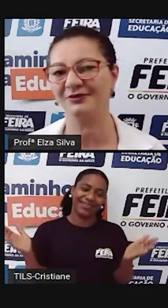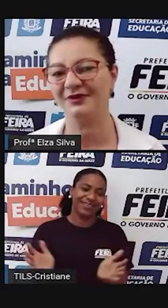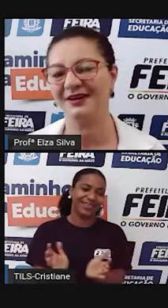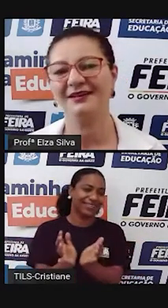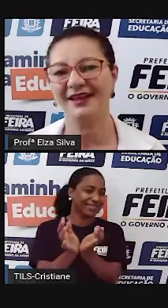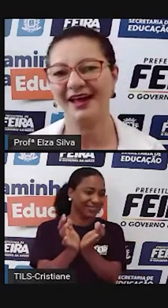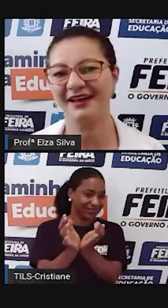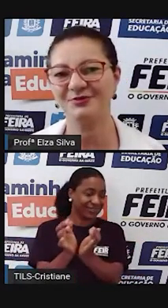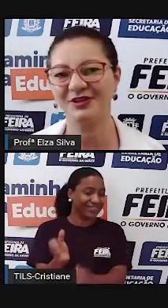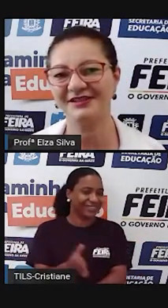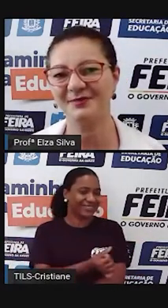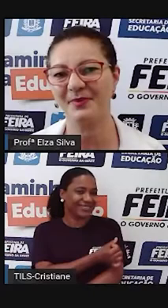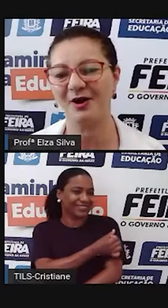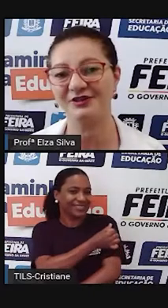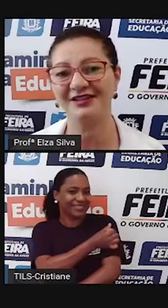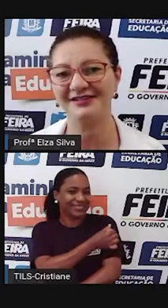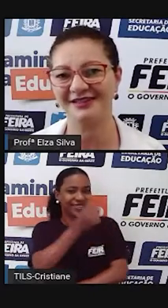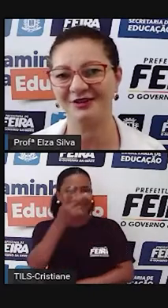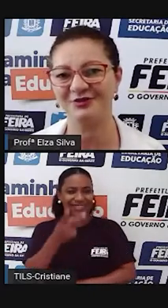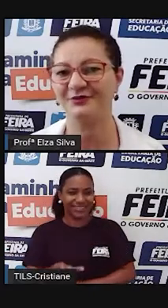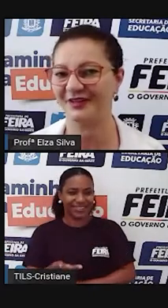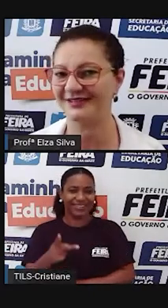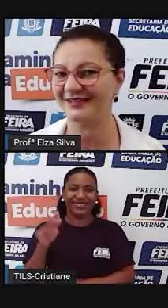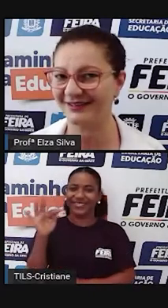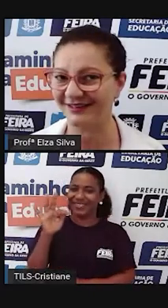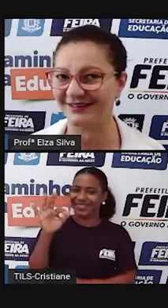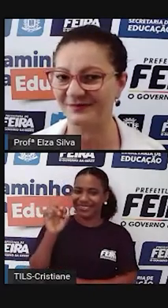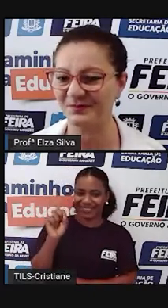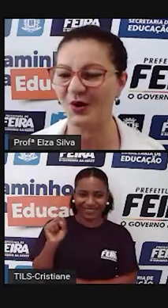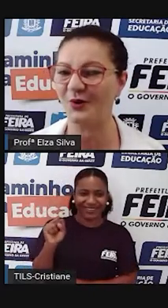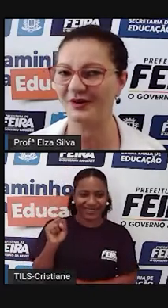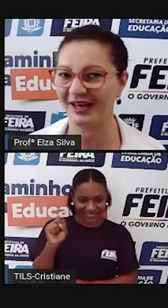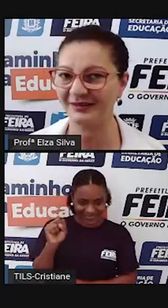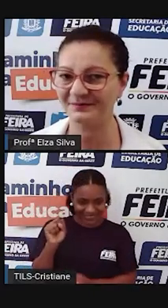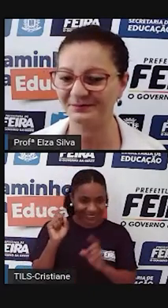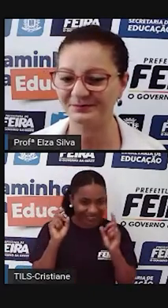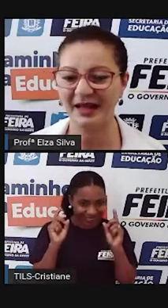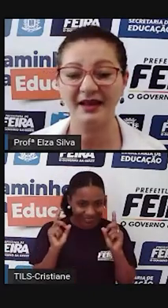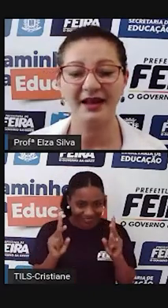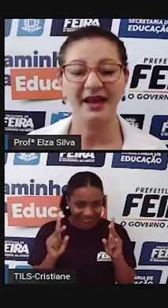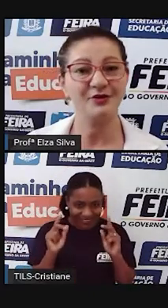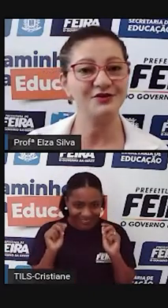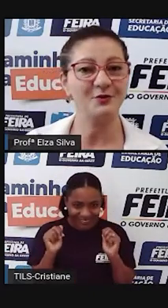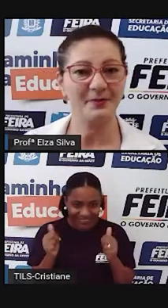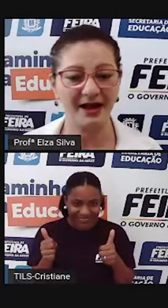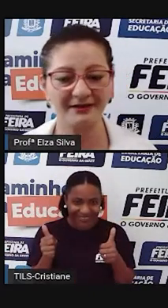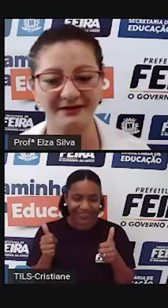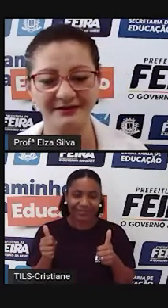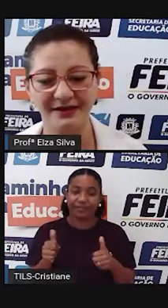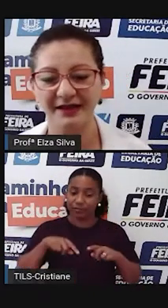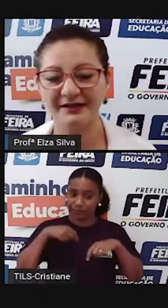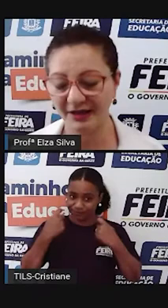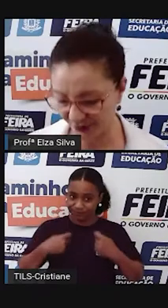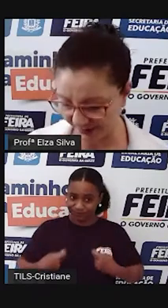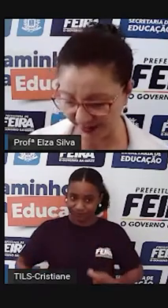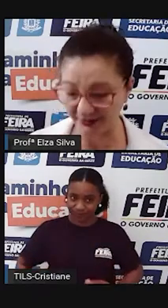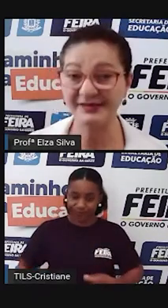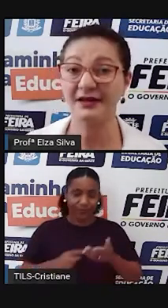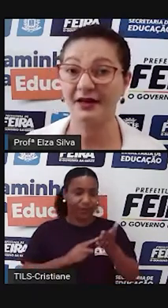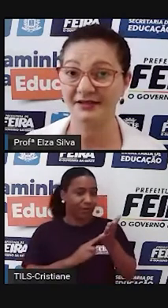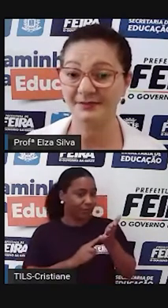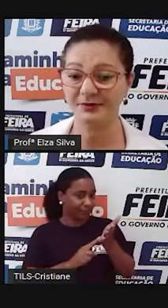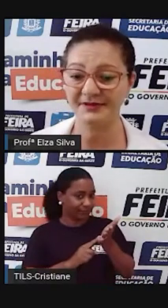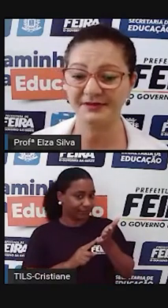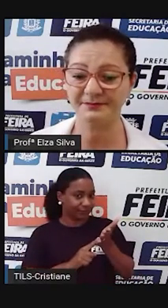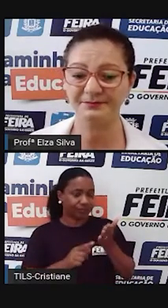nono ano da Rede Municipal de Ensino de Feira de Santana, ok? Eu sou parda, tenho